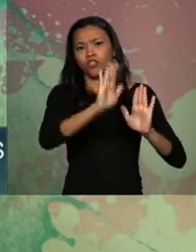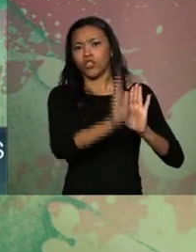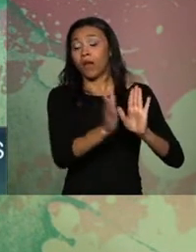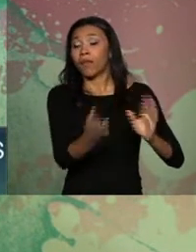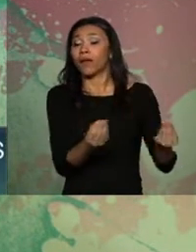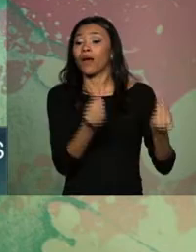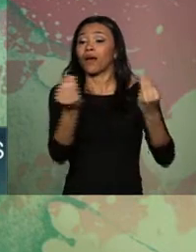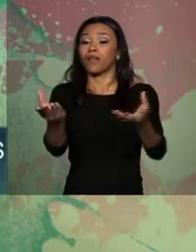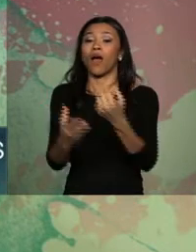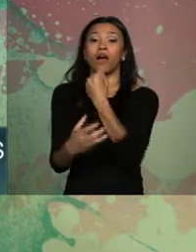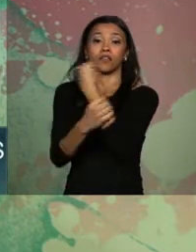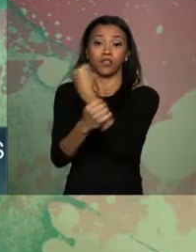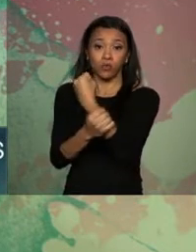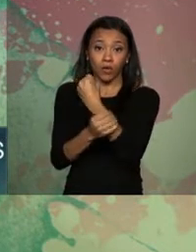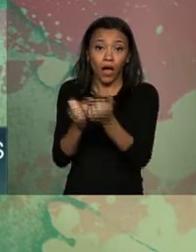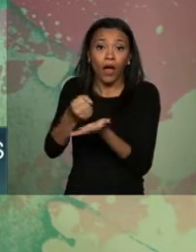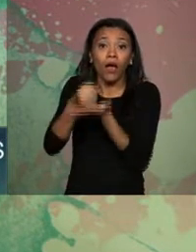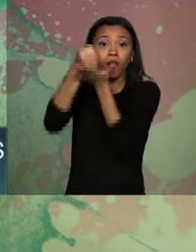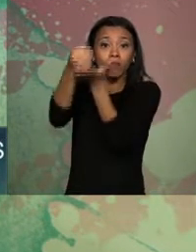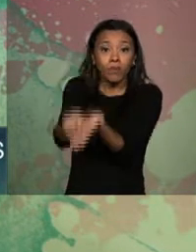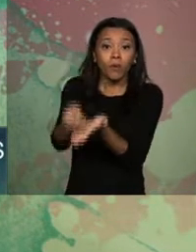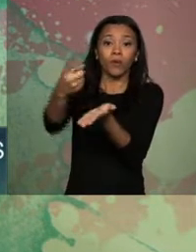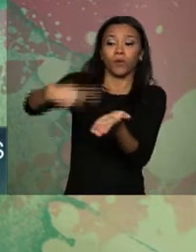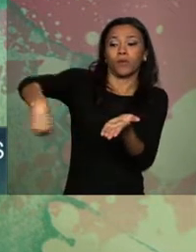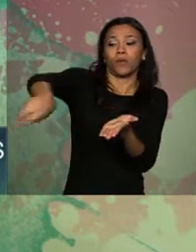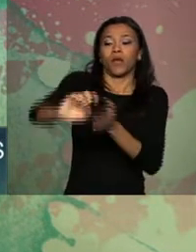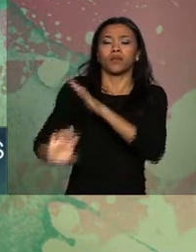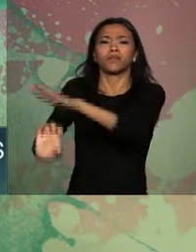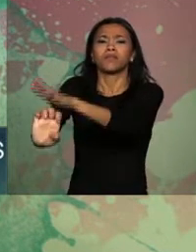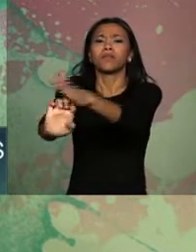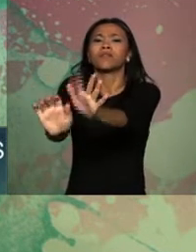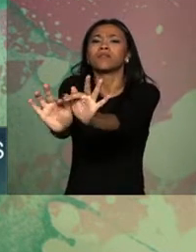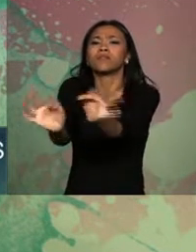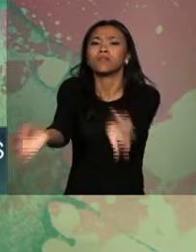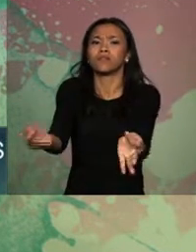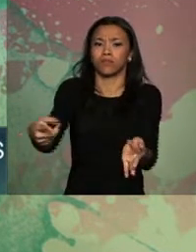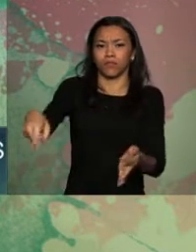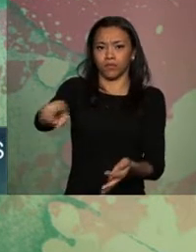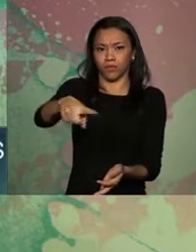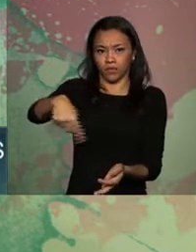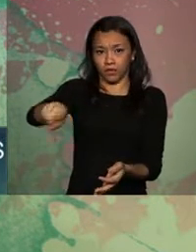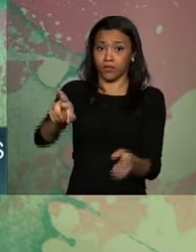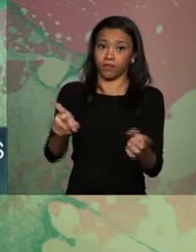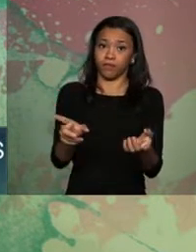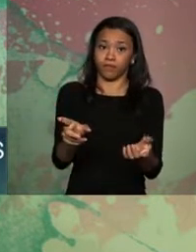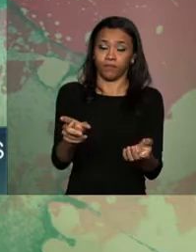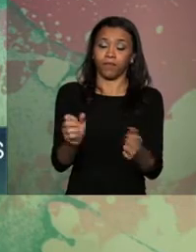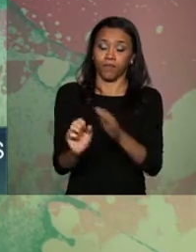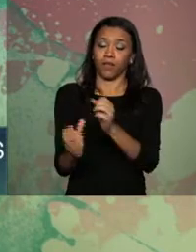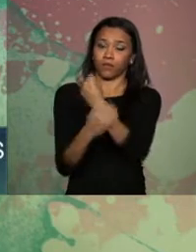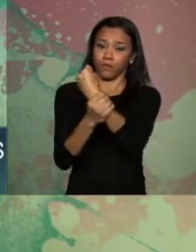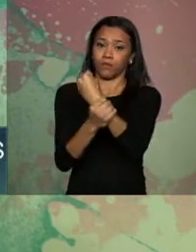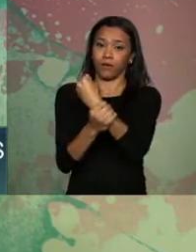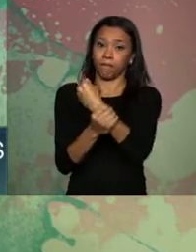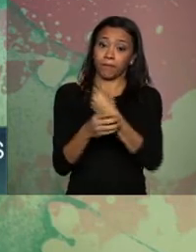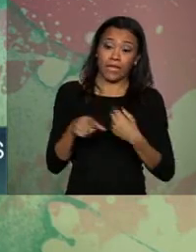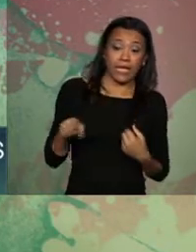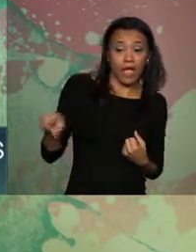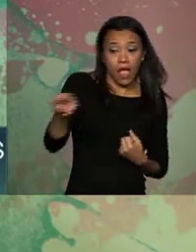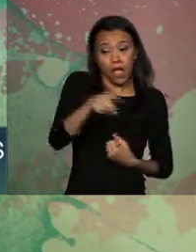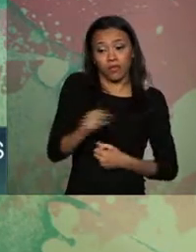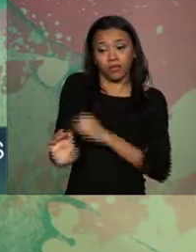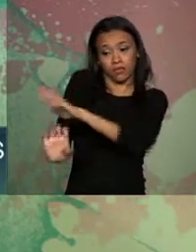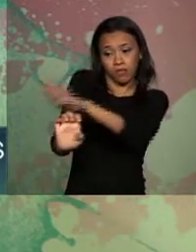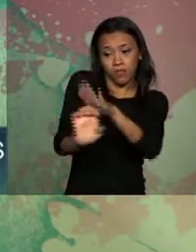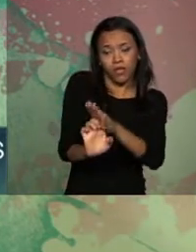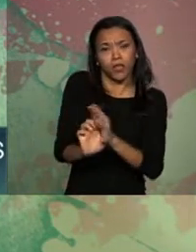garantir que o apoio aos microempreendedores e às microempresas e às pequenas seja cada vez